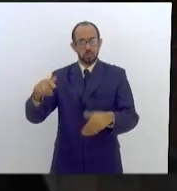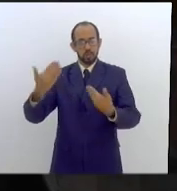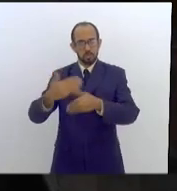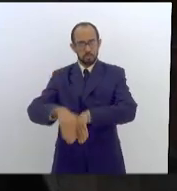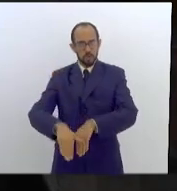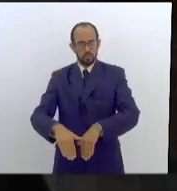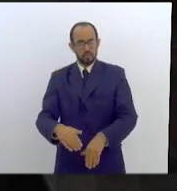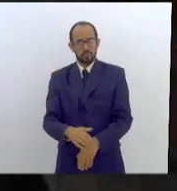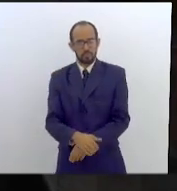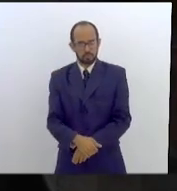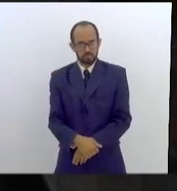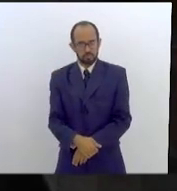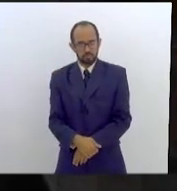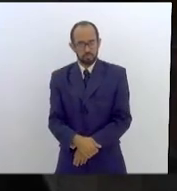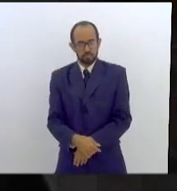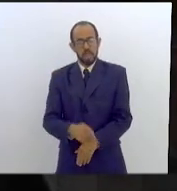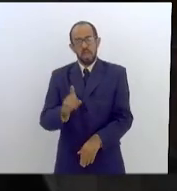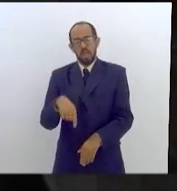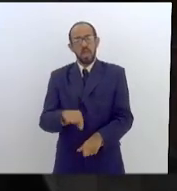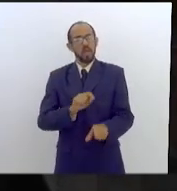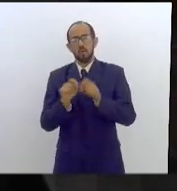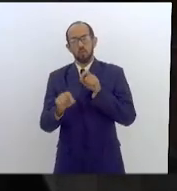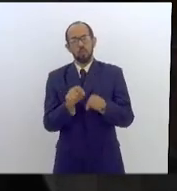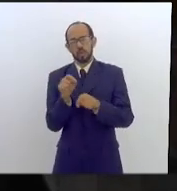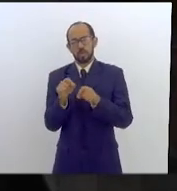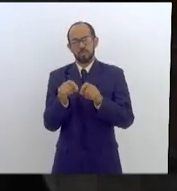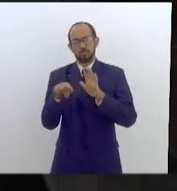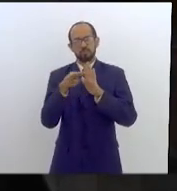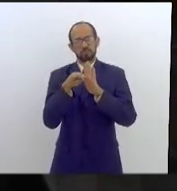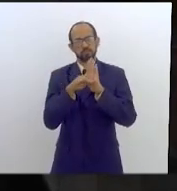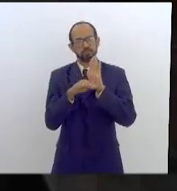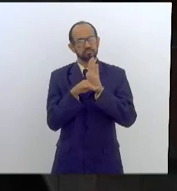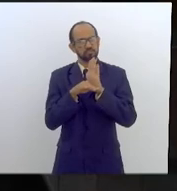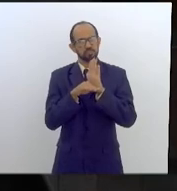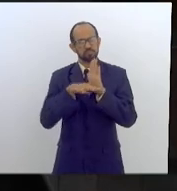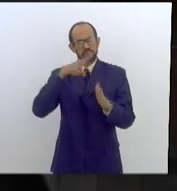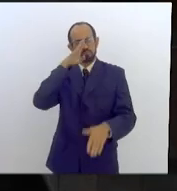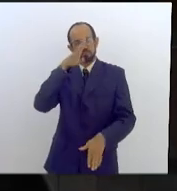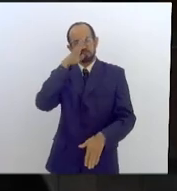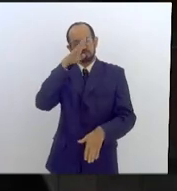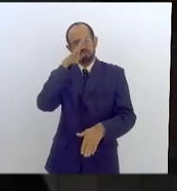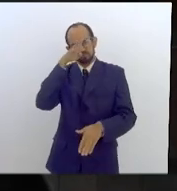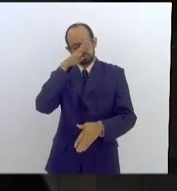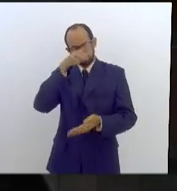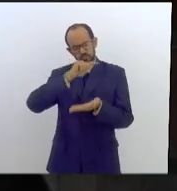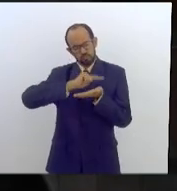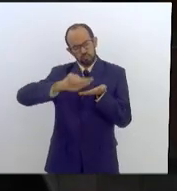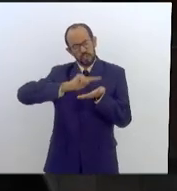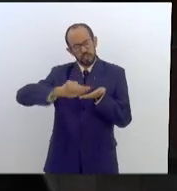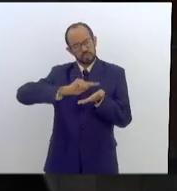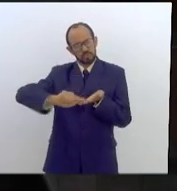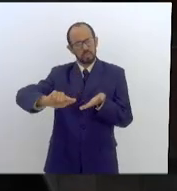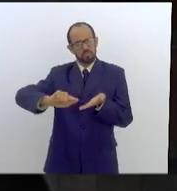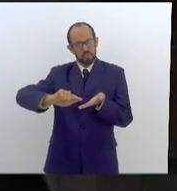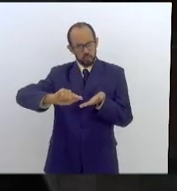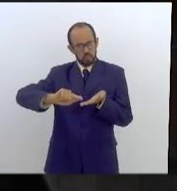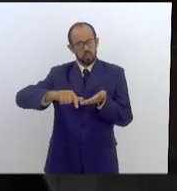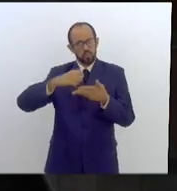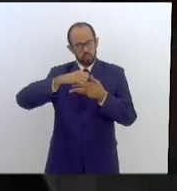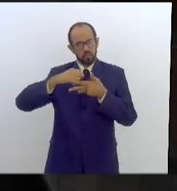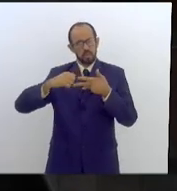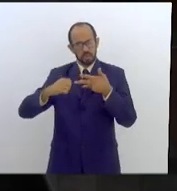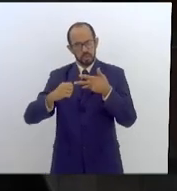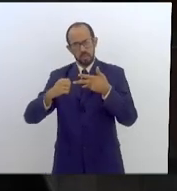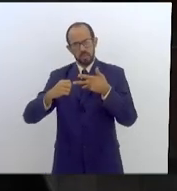houve um processo um processo deliberado de esvaziamento do Enem além de provas